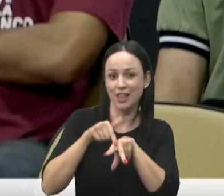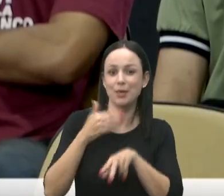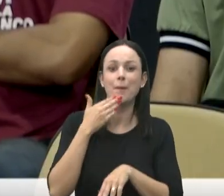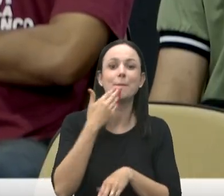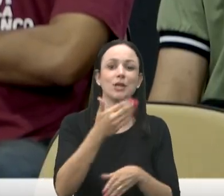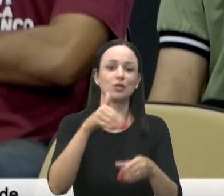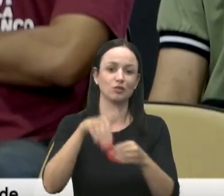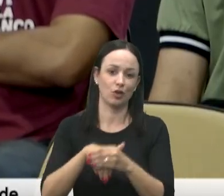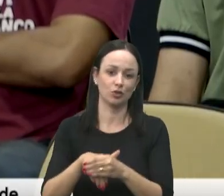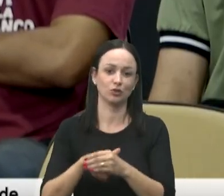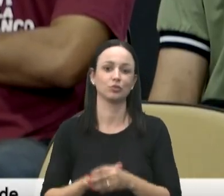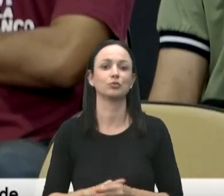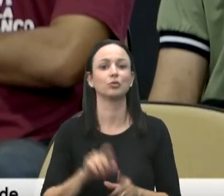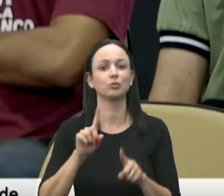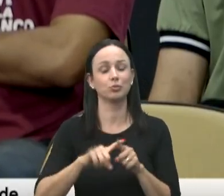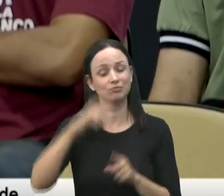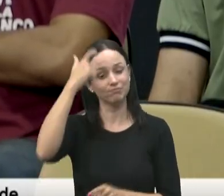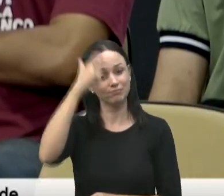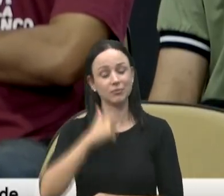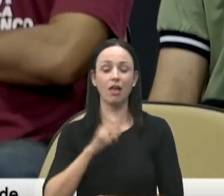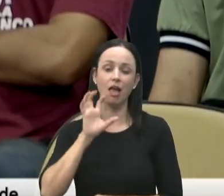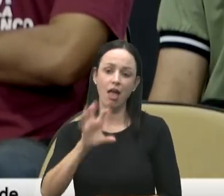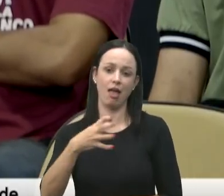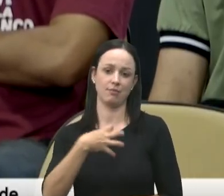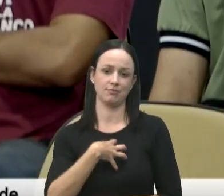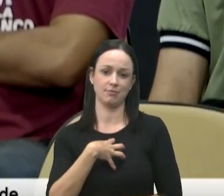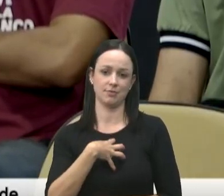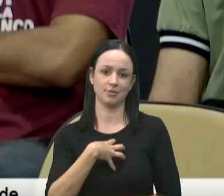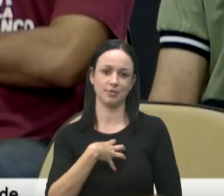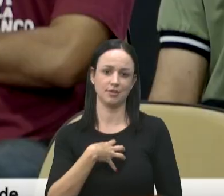voto. Porque essa é a pessoa que eu sou, essa é a